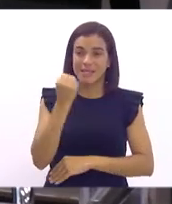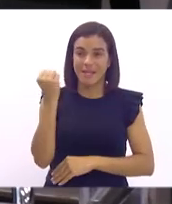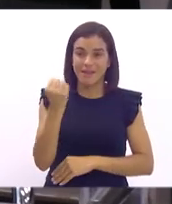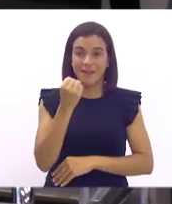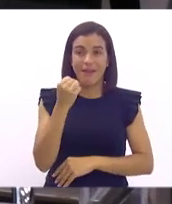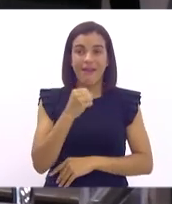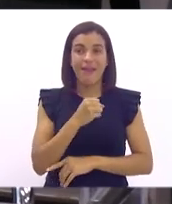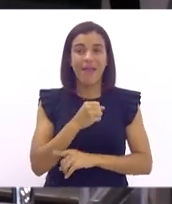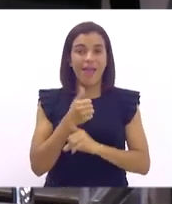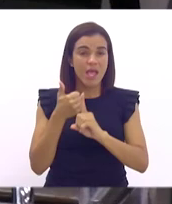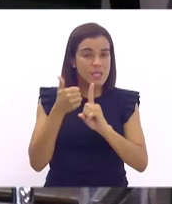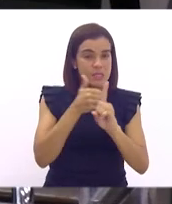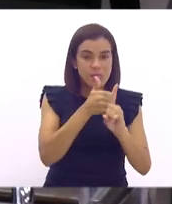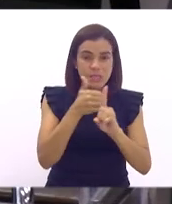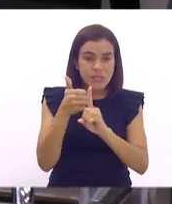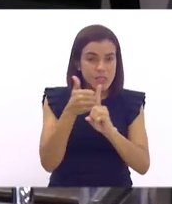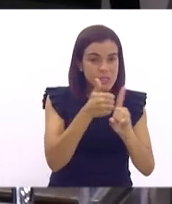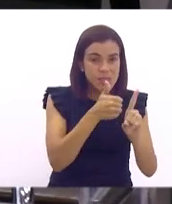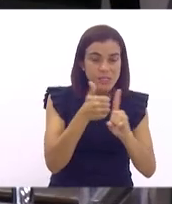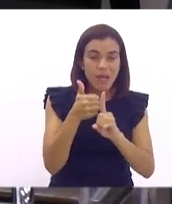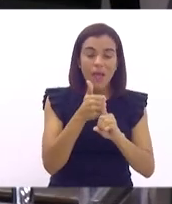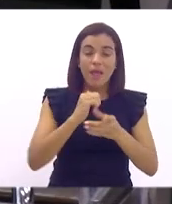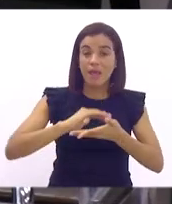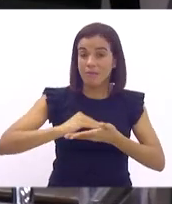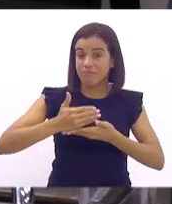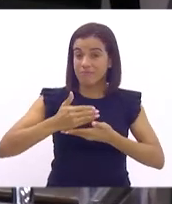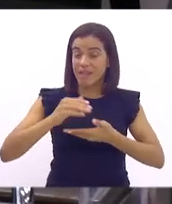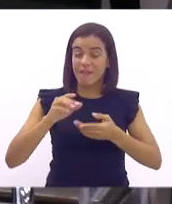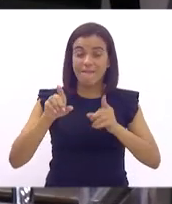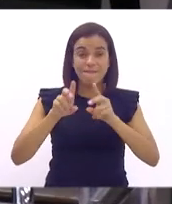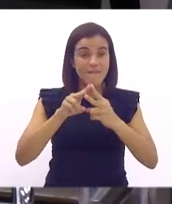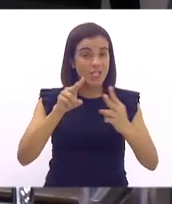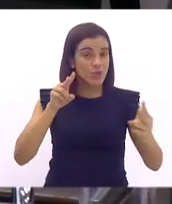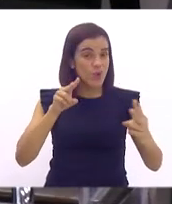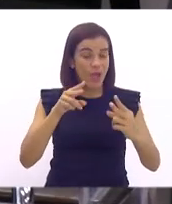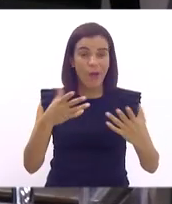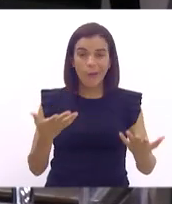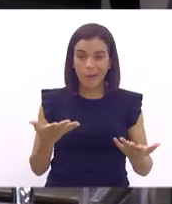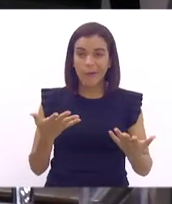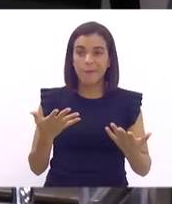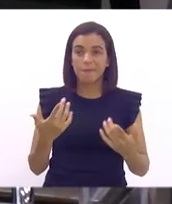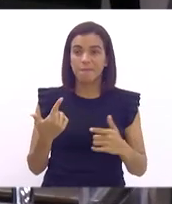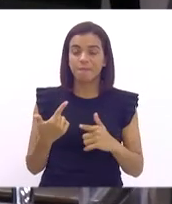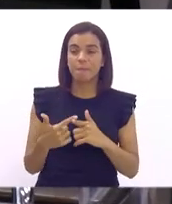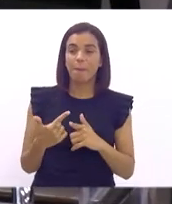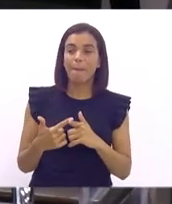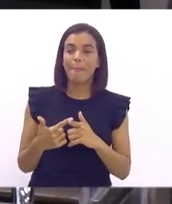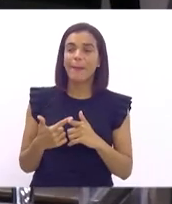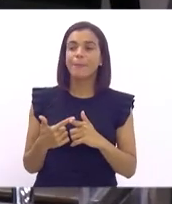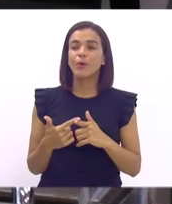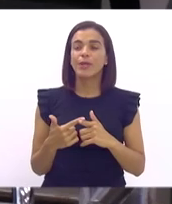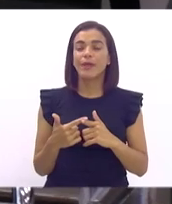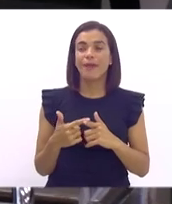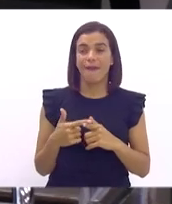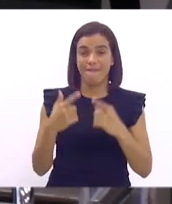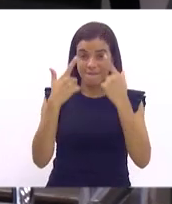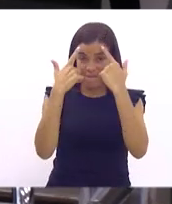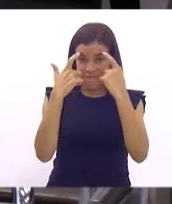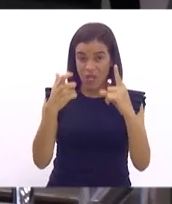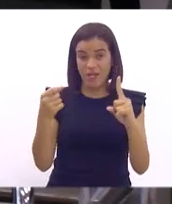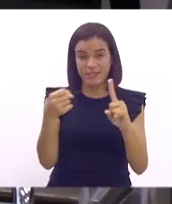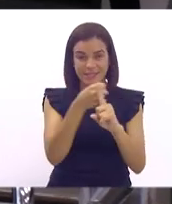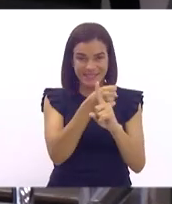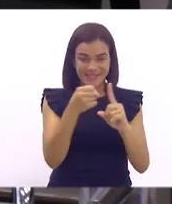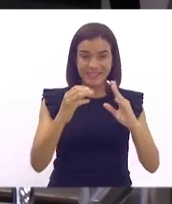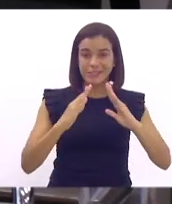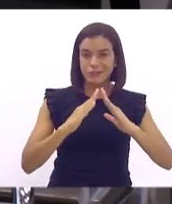stalking, onde você desconhece o agressor, porque por toda a potência em que a violência doméstica